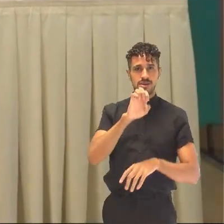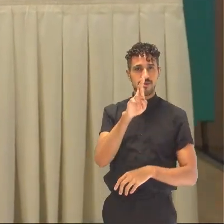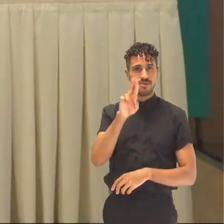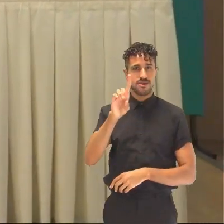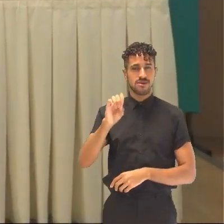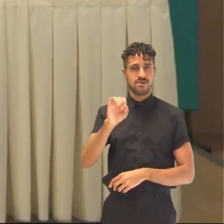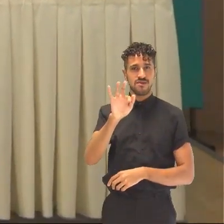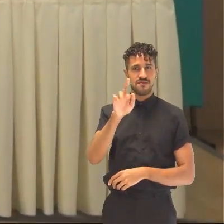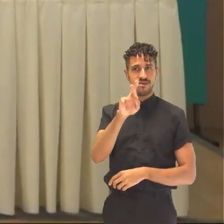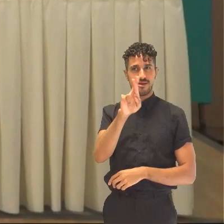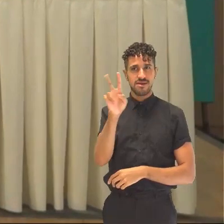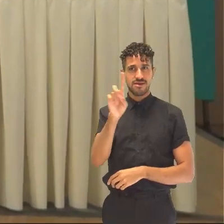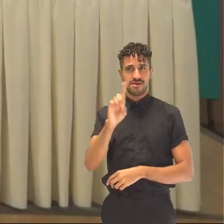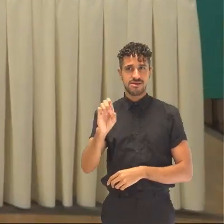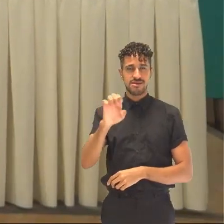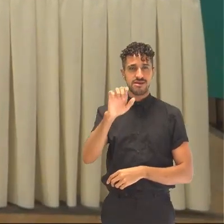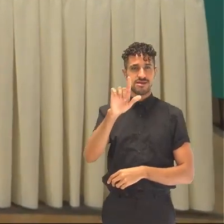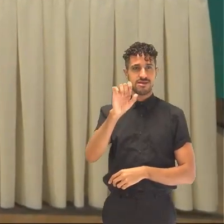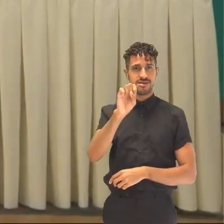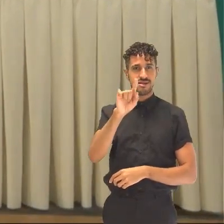Eduardo Federizzi Salenave.